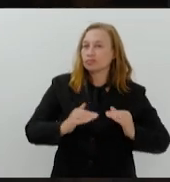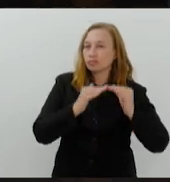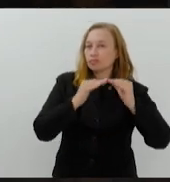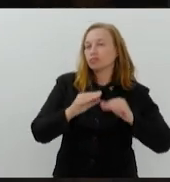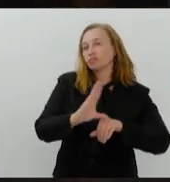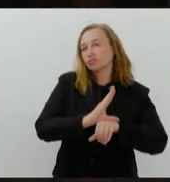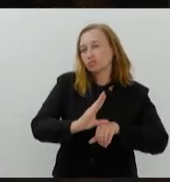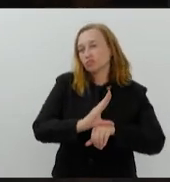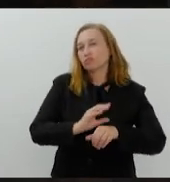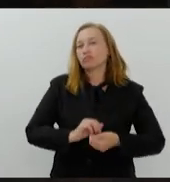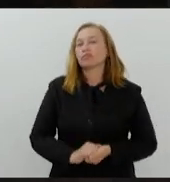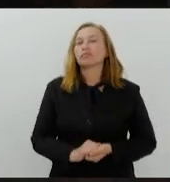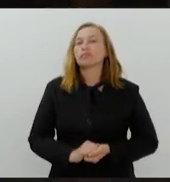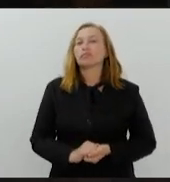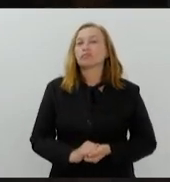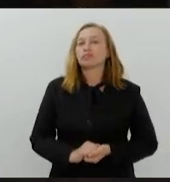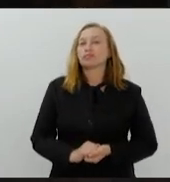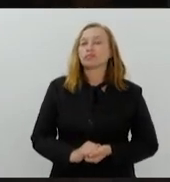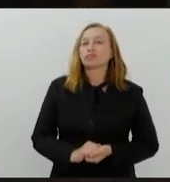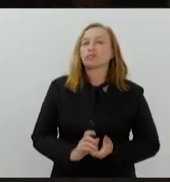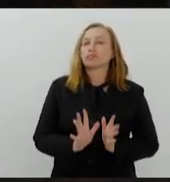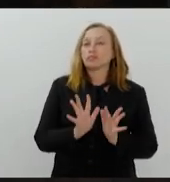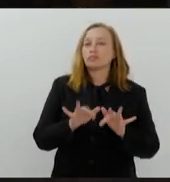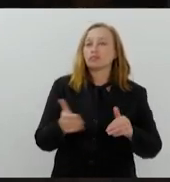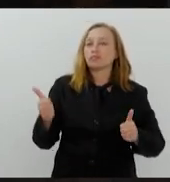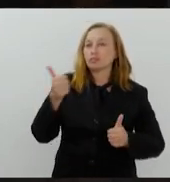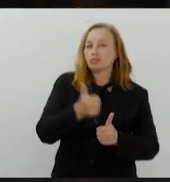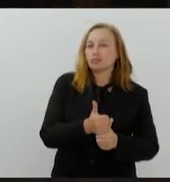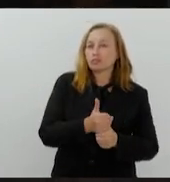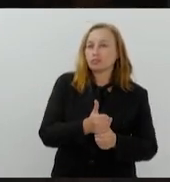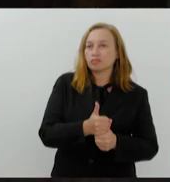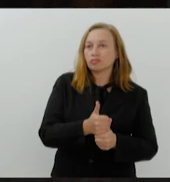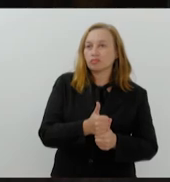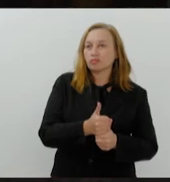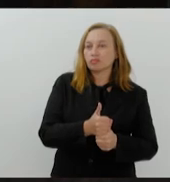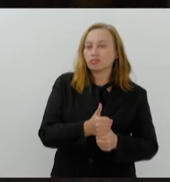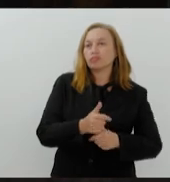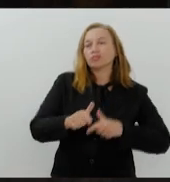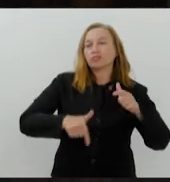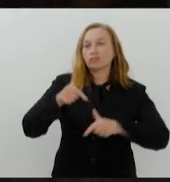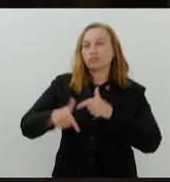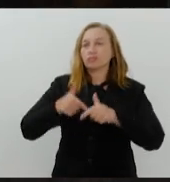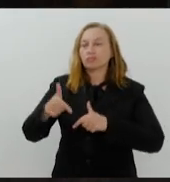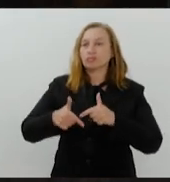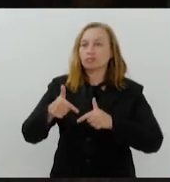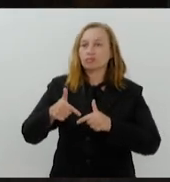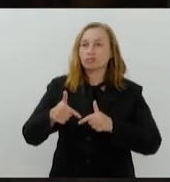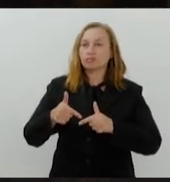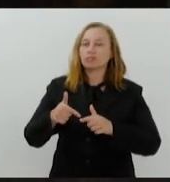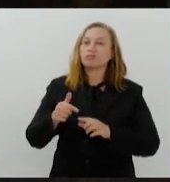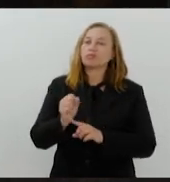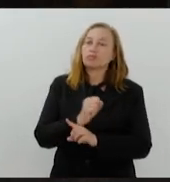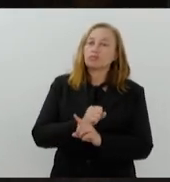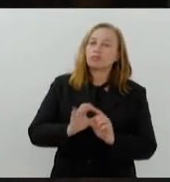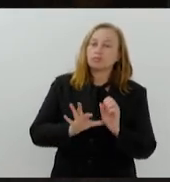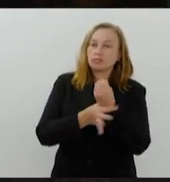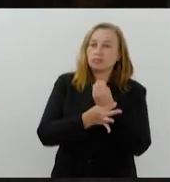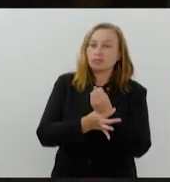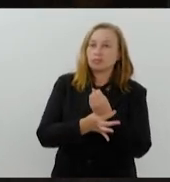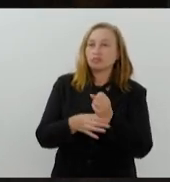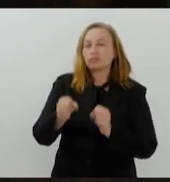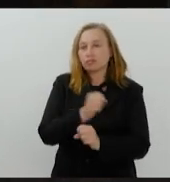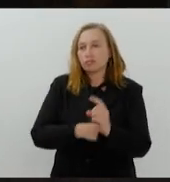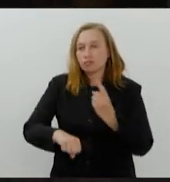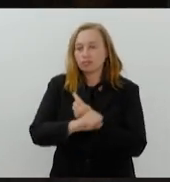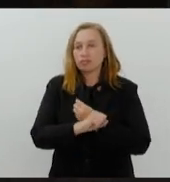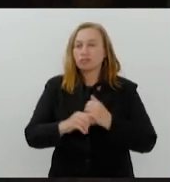constitucionalidade, com emendas, concluindo por substitutivo, e de trabalho, legislação social, seguridade social favorável. Relatores,